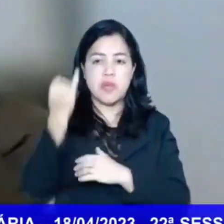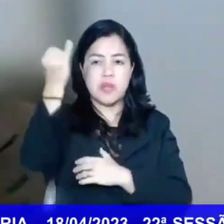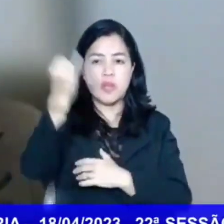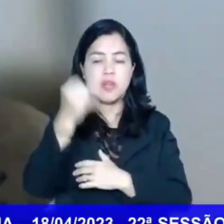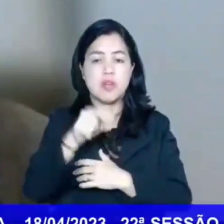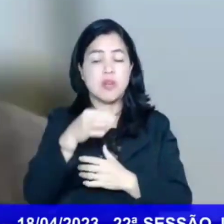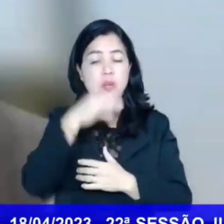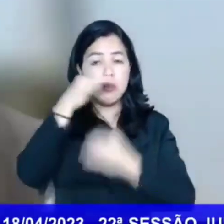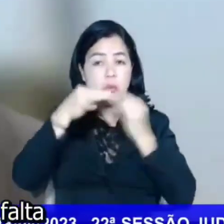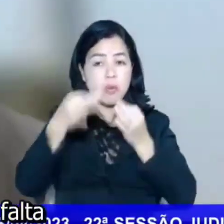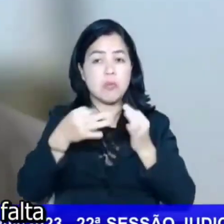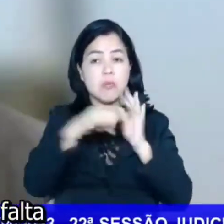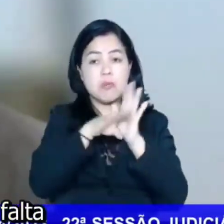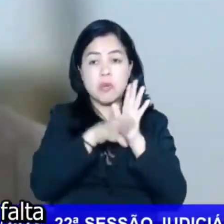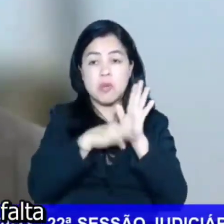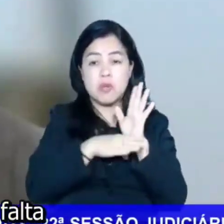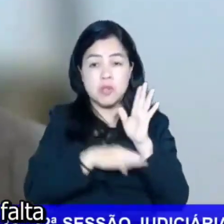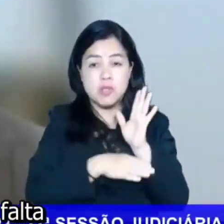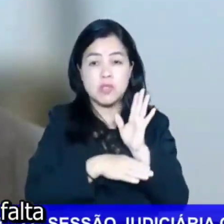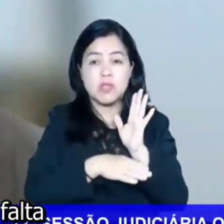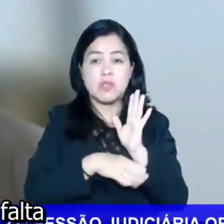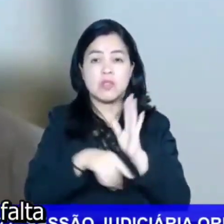é